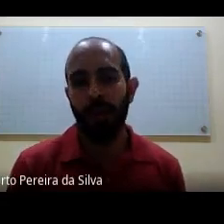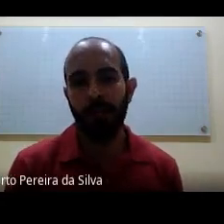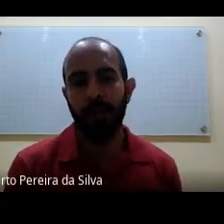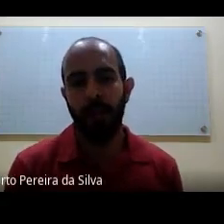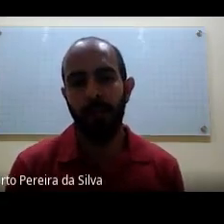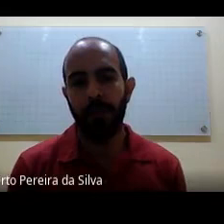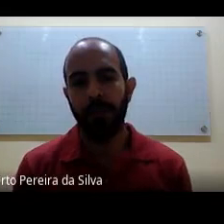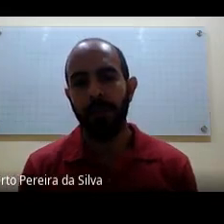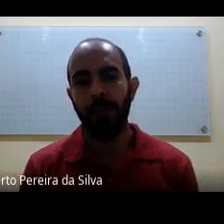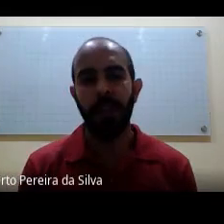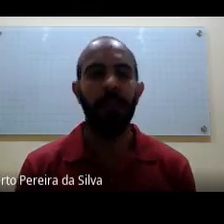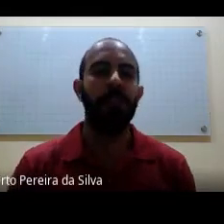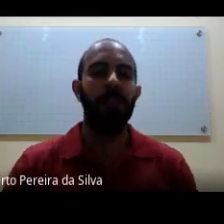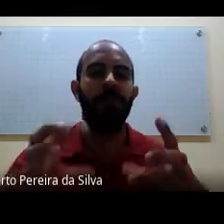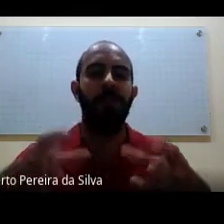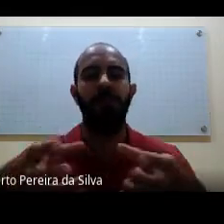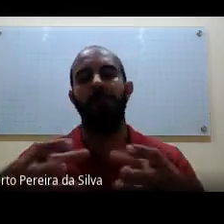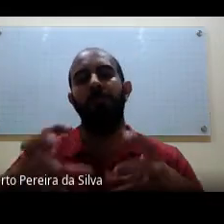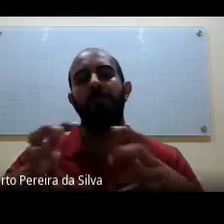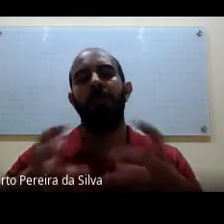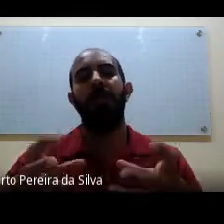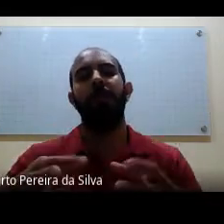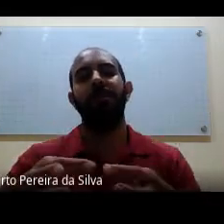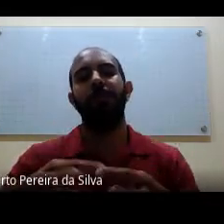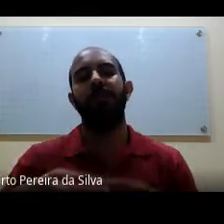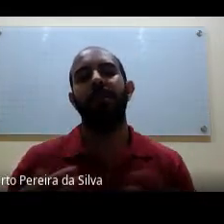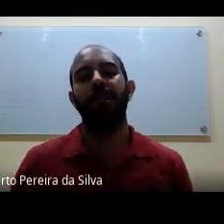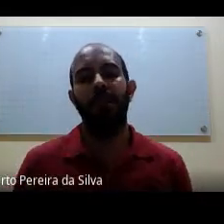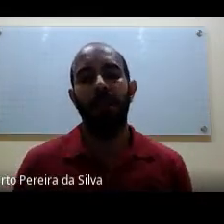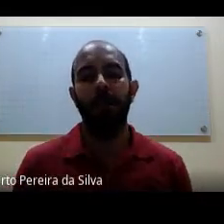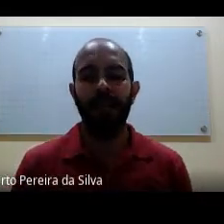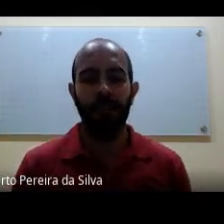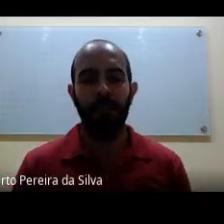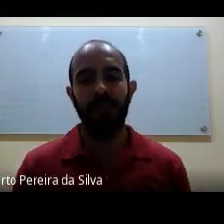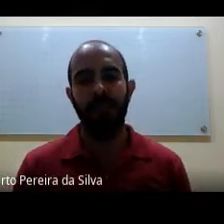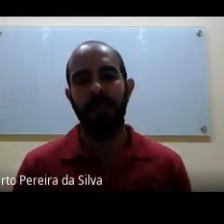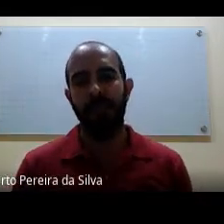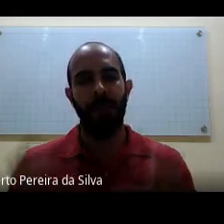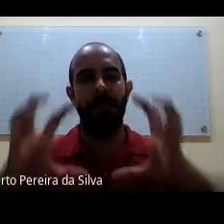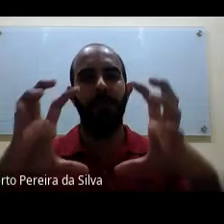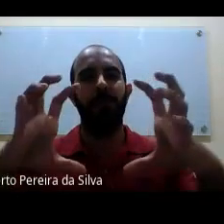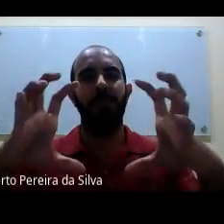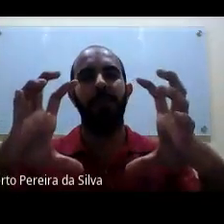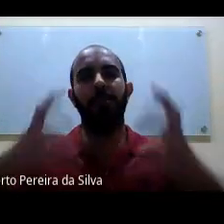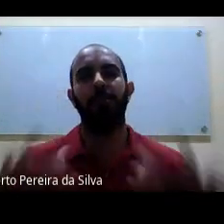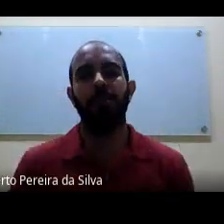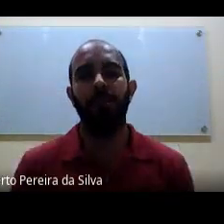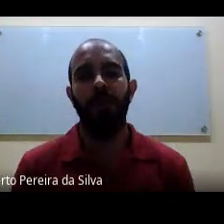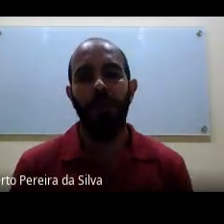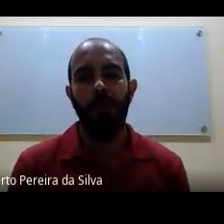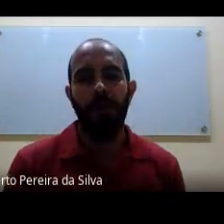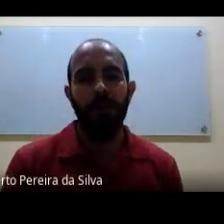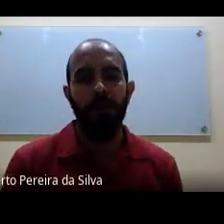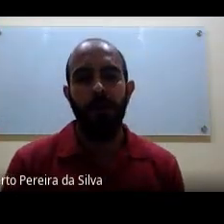uma quadra de futebol, e você já tivesse uma determinada espira padrão que você quisesse, por exemplo, uma esfera